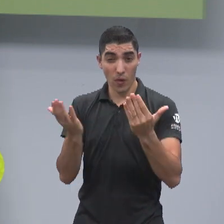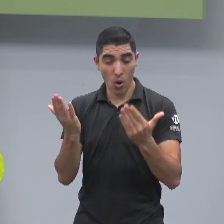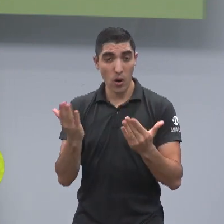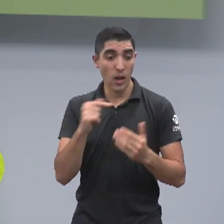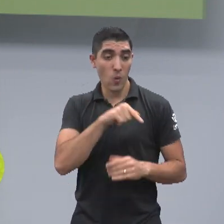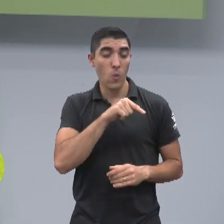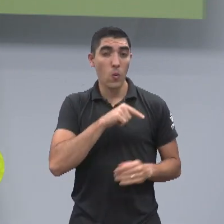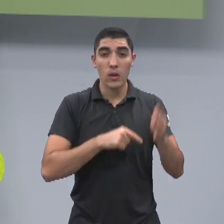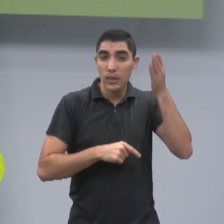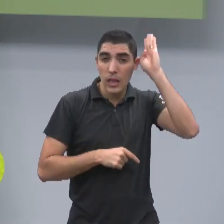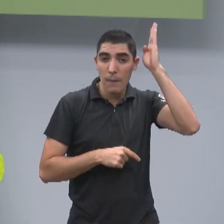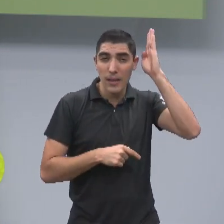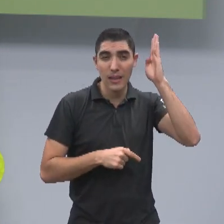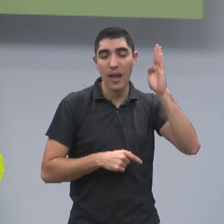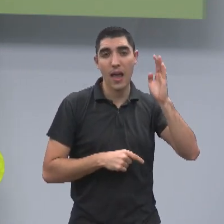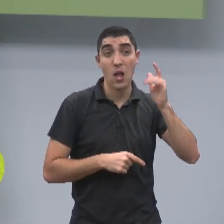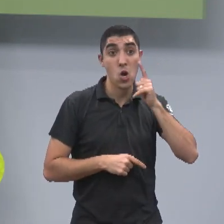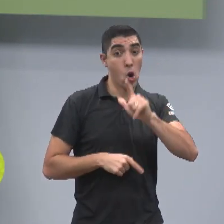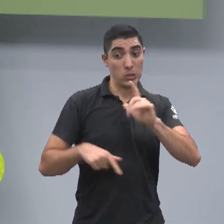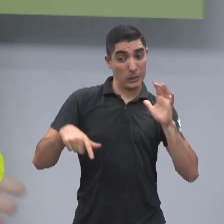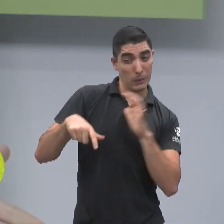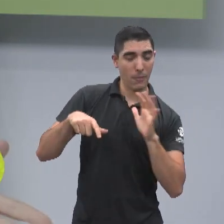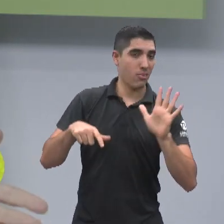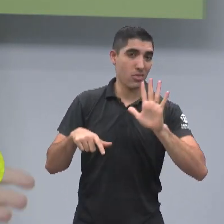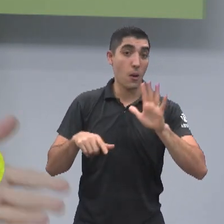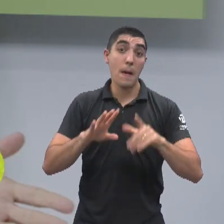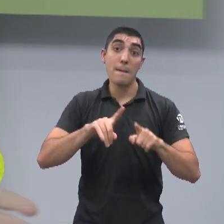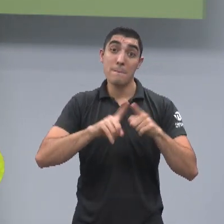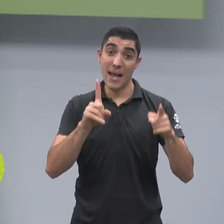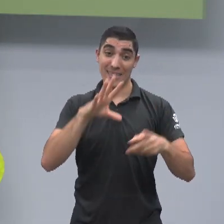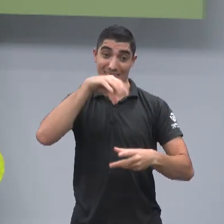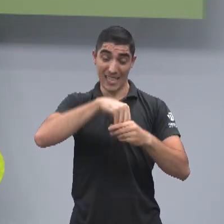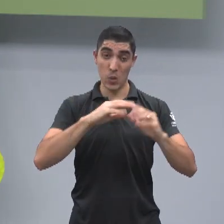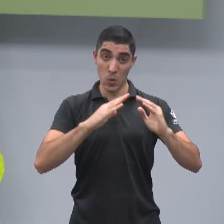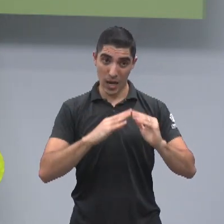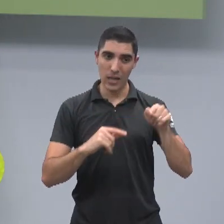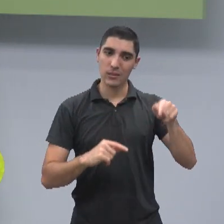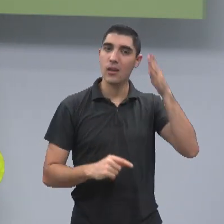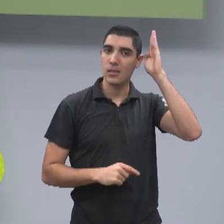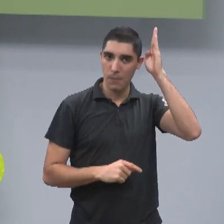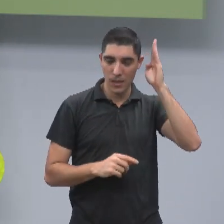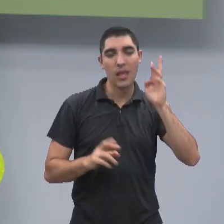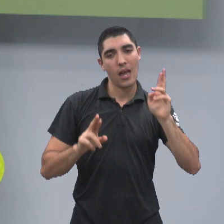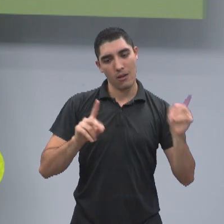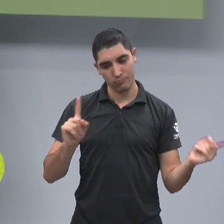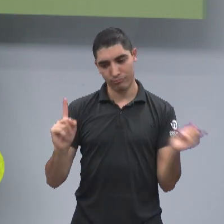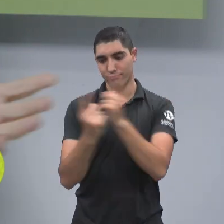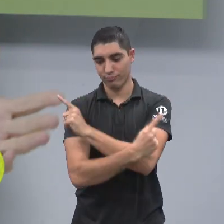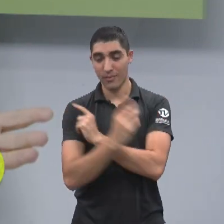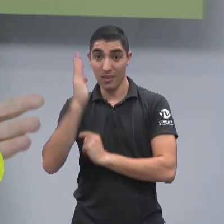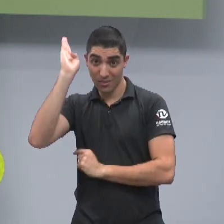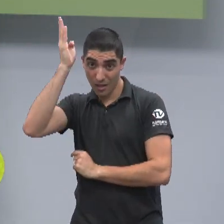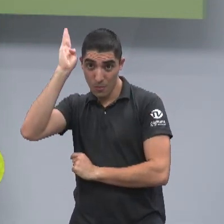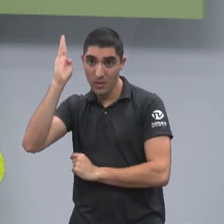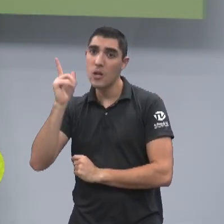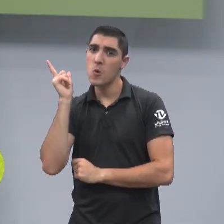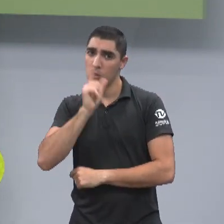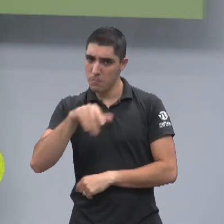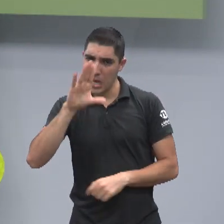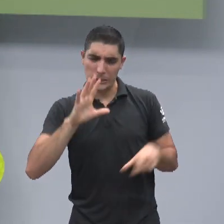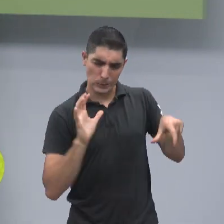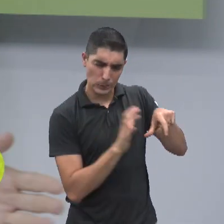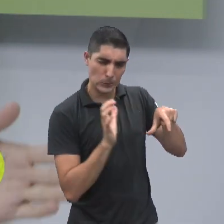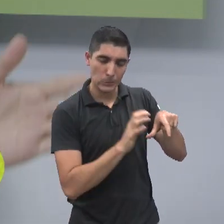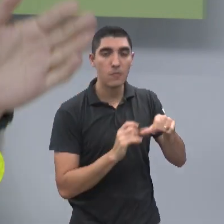tão ativo no campeonato todo no contra-ataque. Agora, jogando em casa, as coisas mudam um pouco de figura, como você falou, né? O São José foi